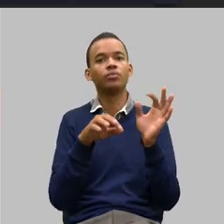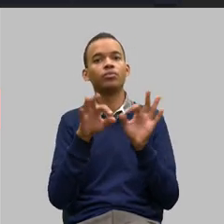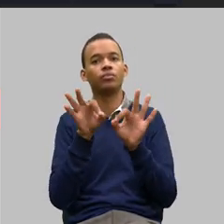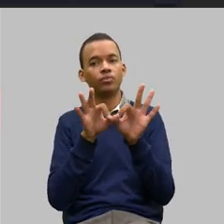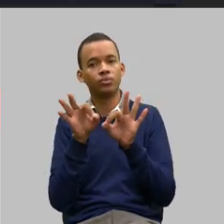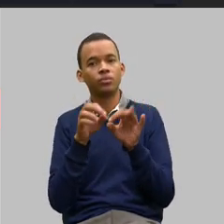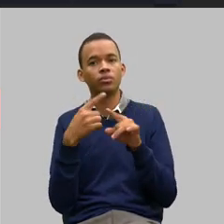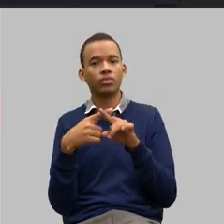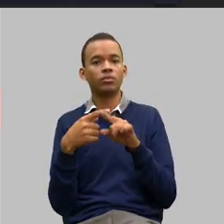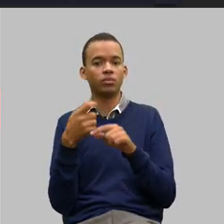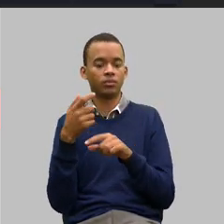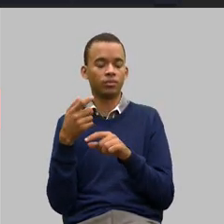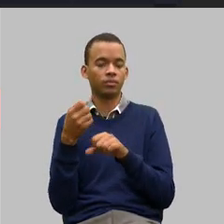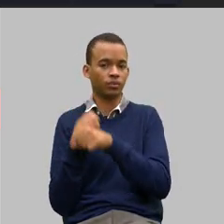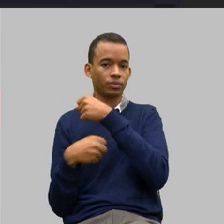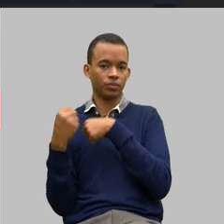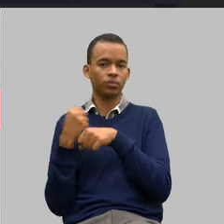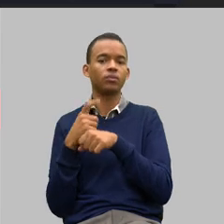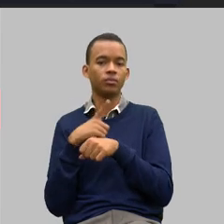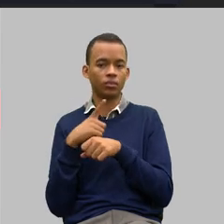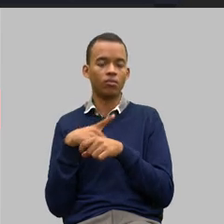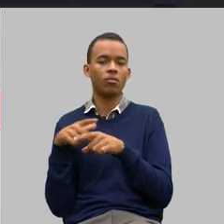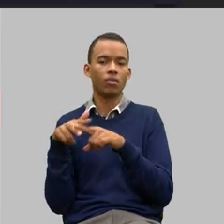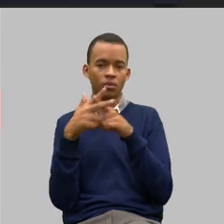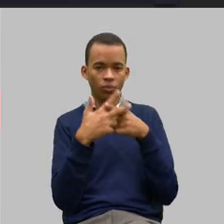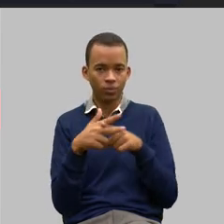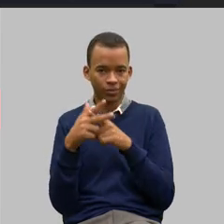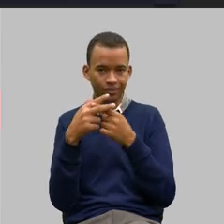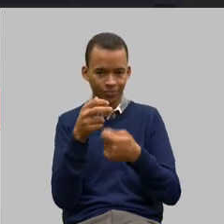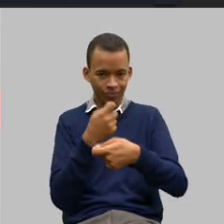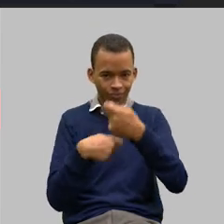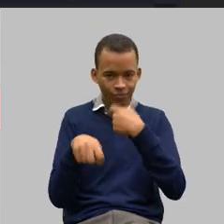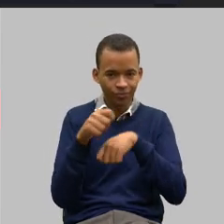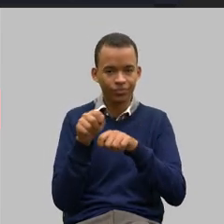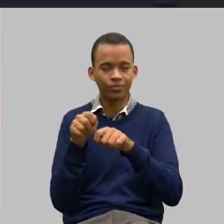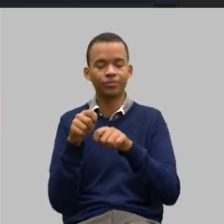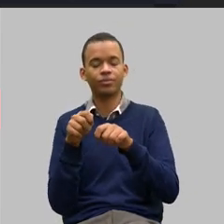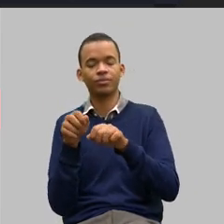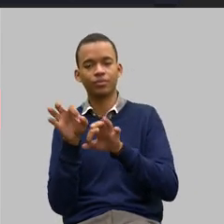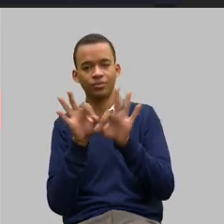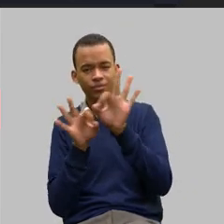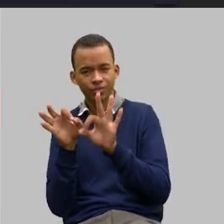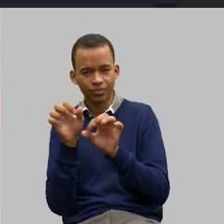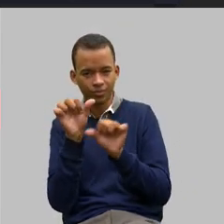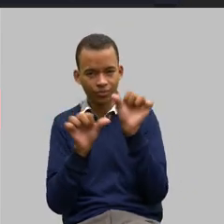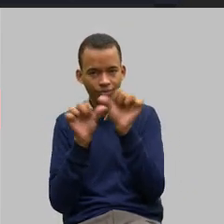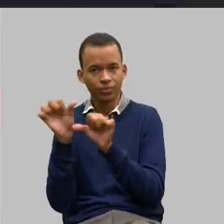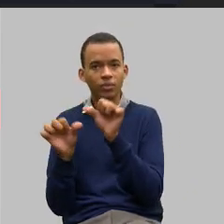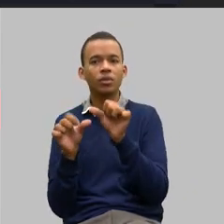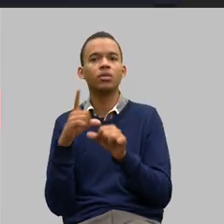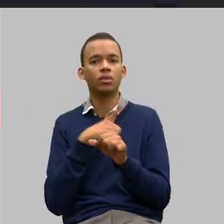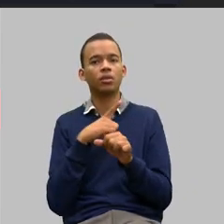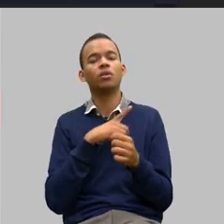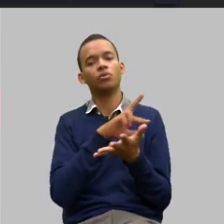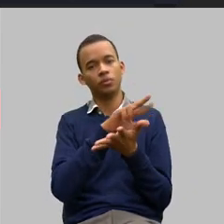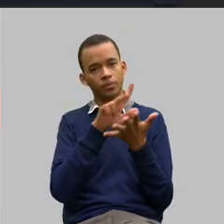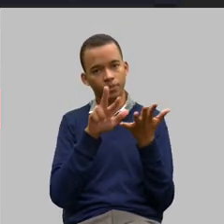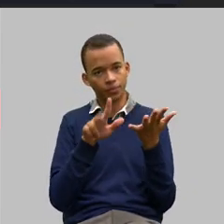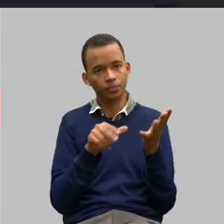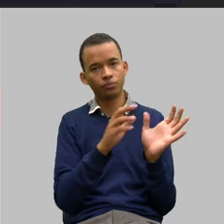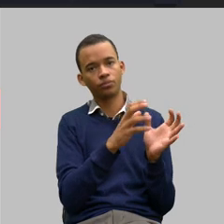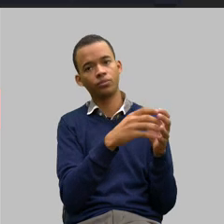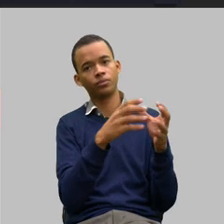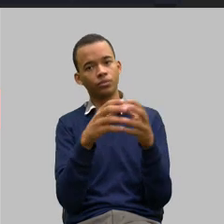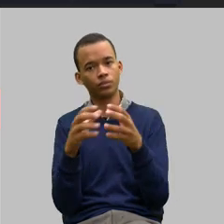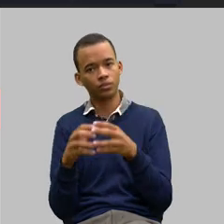administrativa do ano passado né então Eh nós temos aqui atuado em várias frentes né E aqui é importante a oportunidade até pra gente poder prestar contas dessas